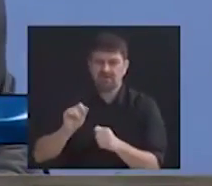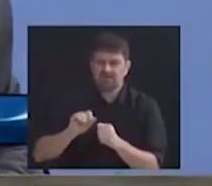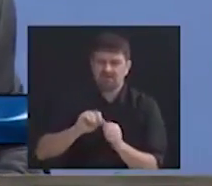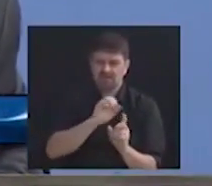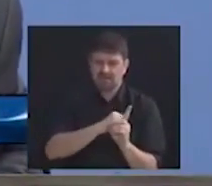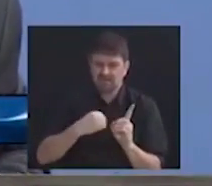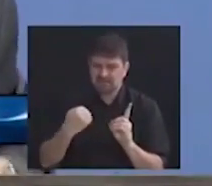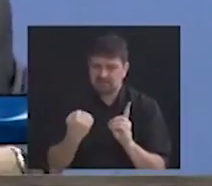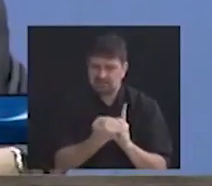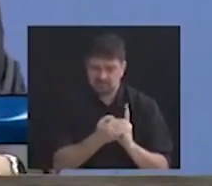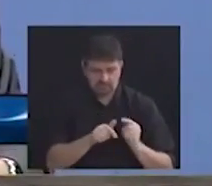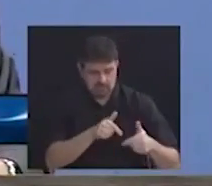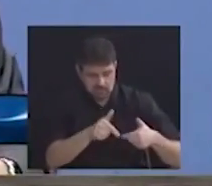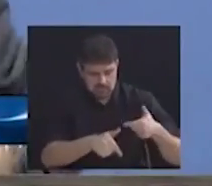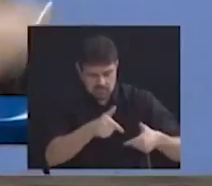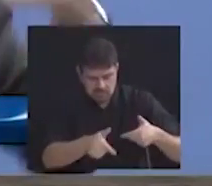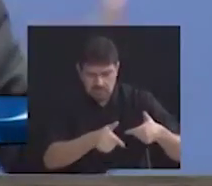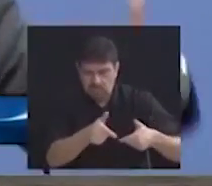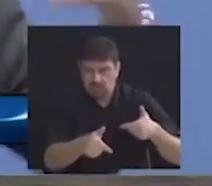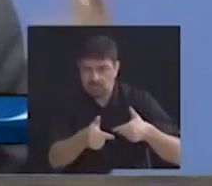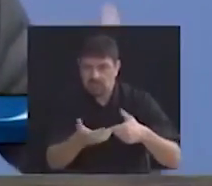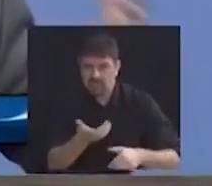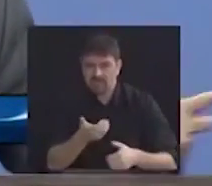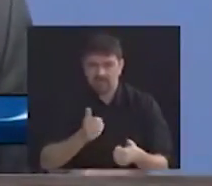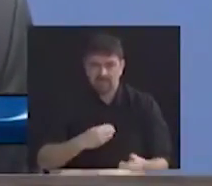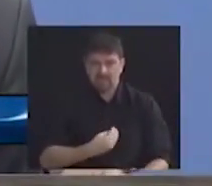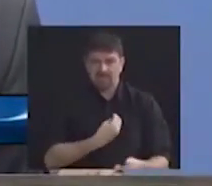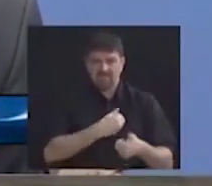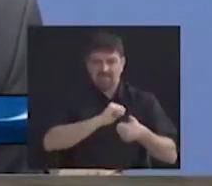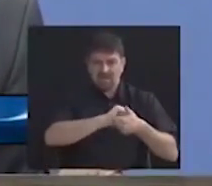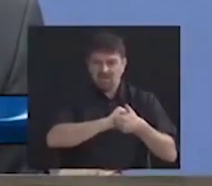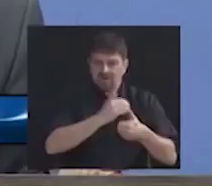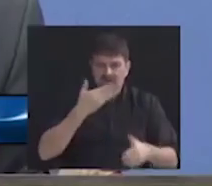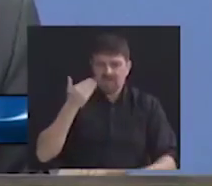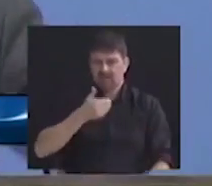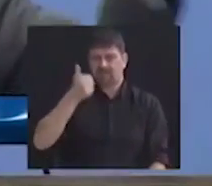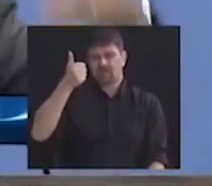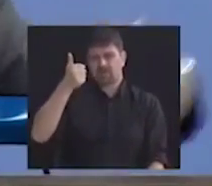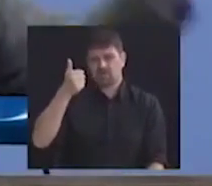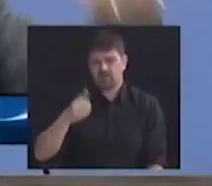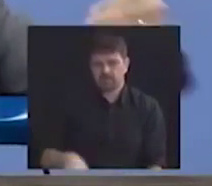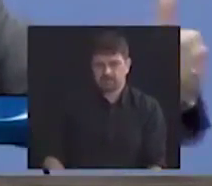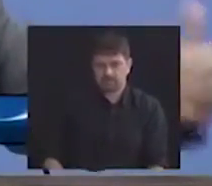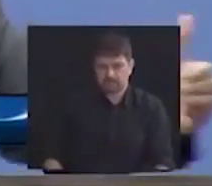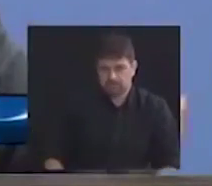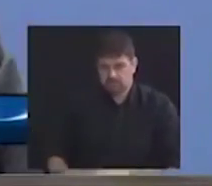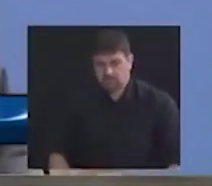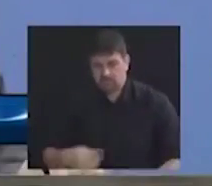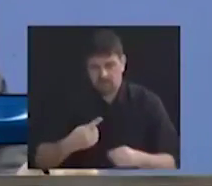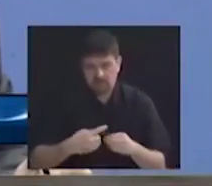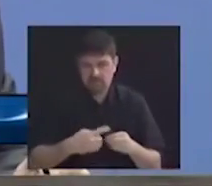sociedade que trabalha para ter uma qualidade de vida melhor, um município